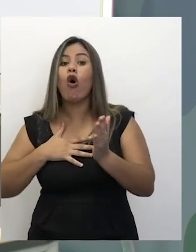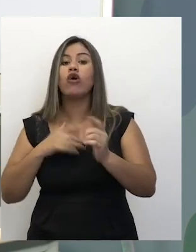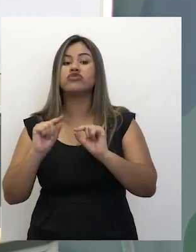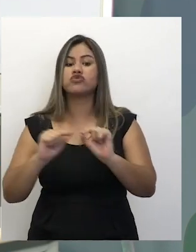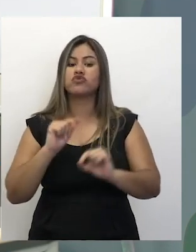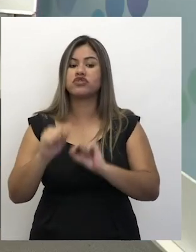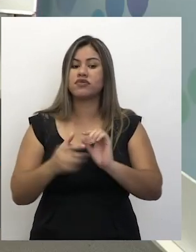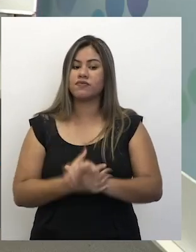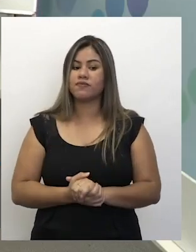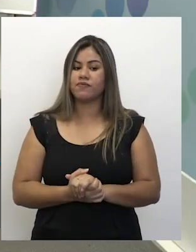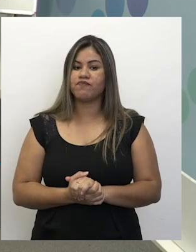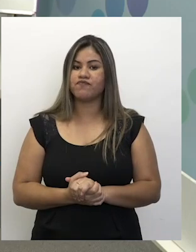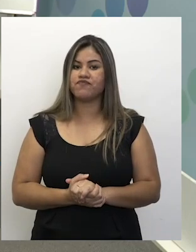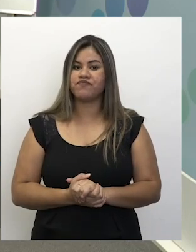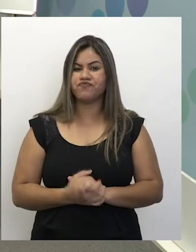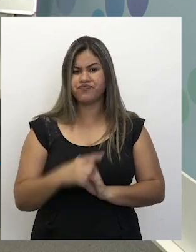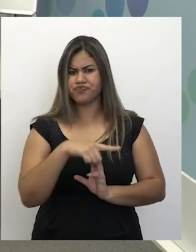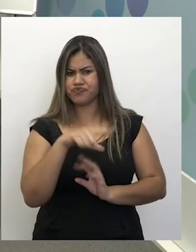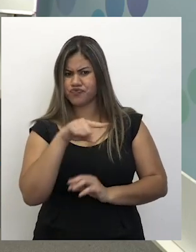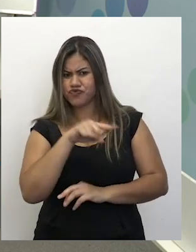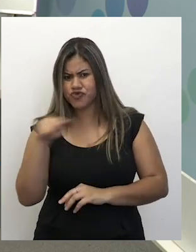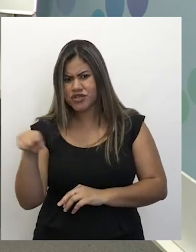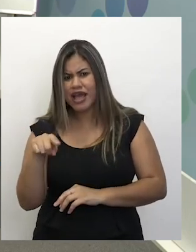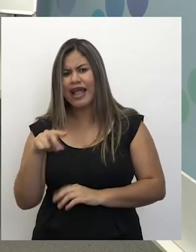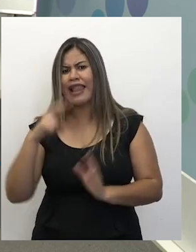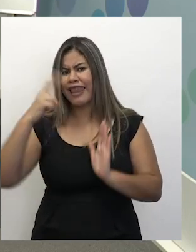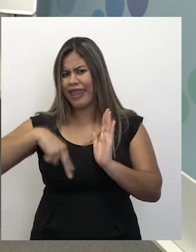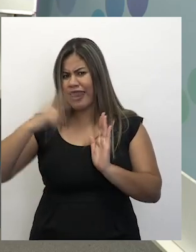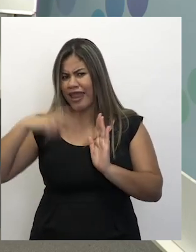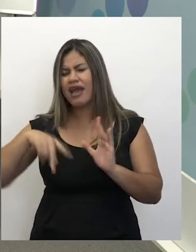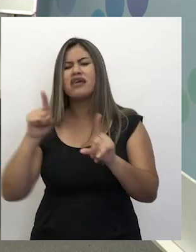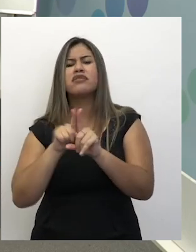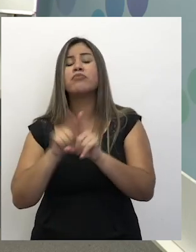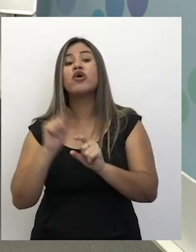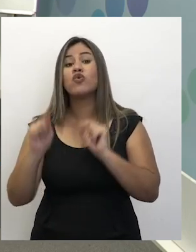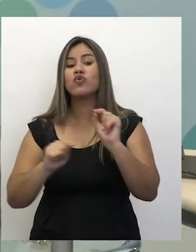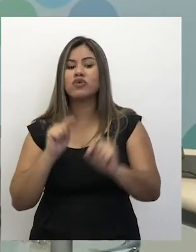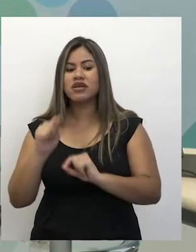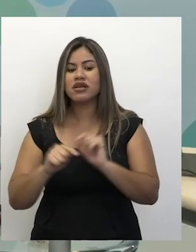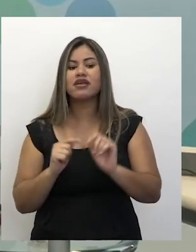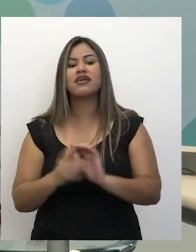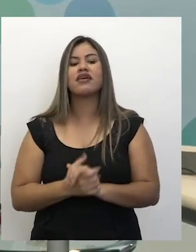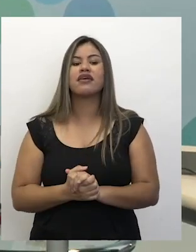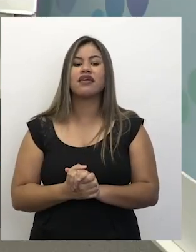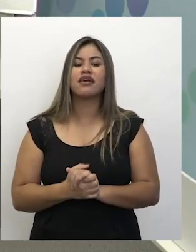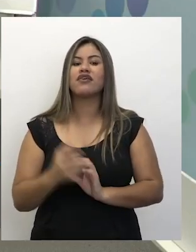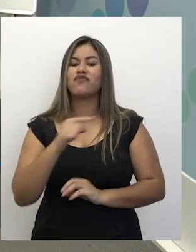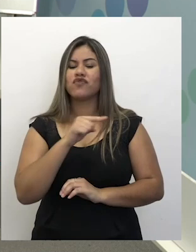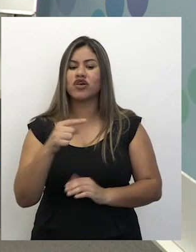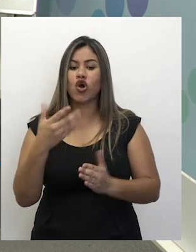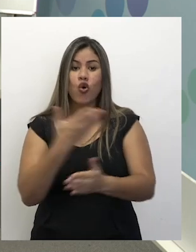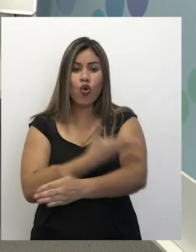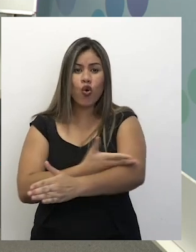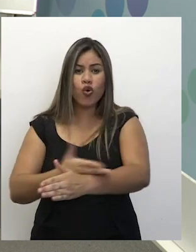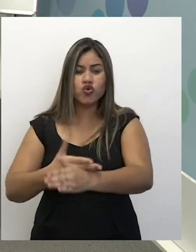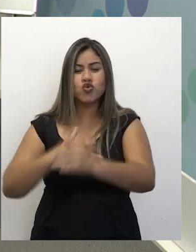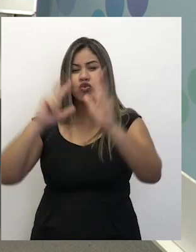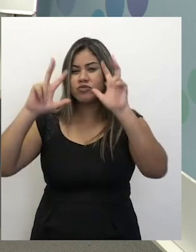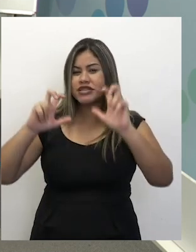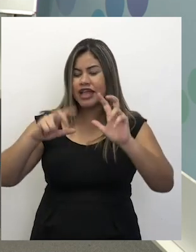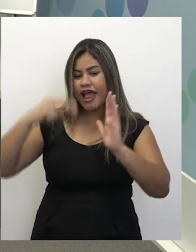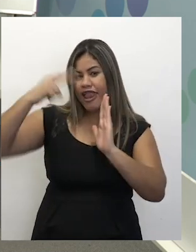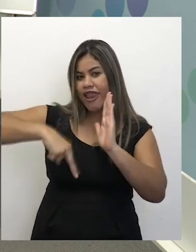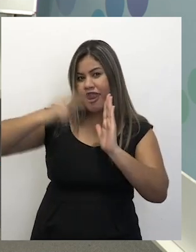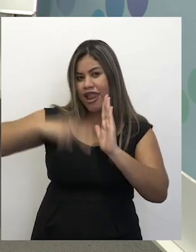quase tem vidro também né Professor sobre o que eles têm lido tanto atuais escrevido o quê quais quais são os temas